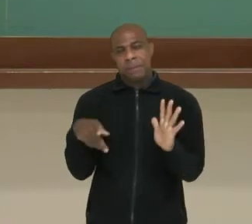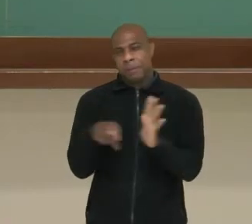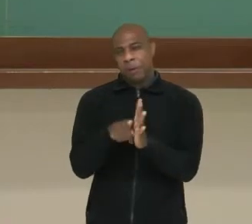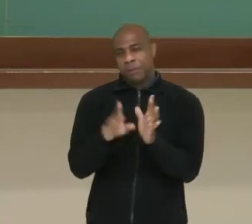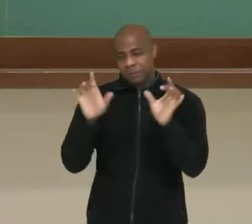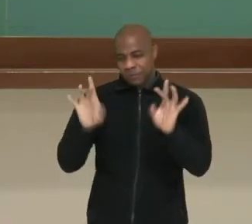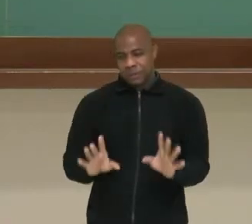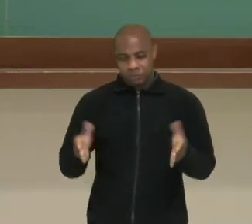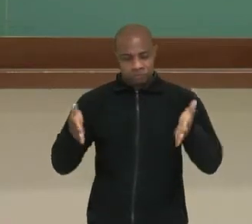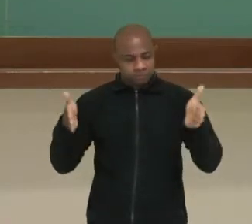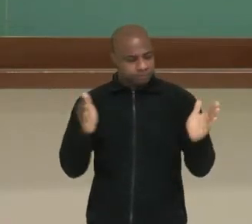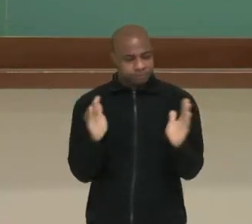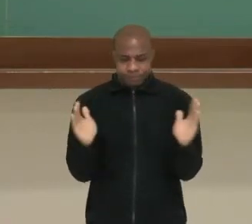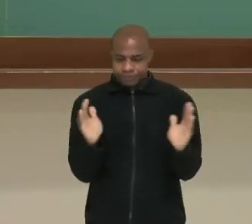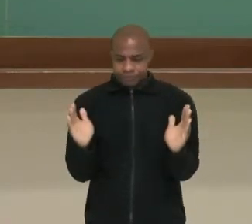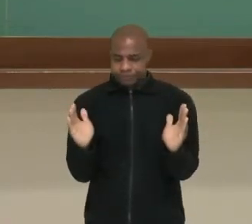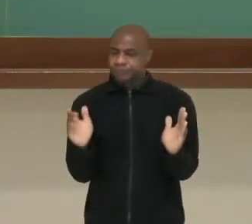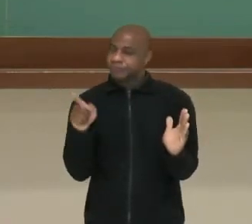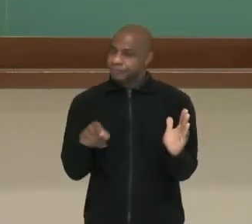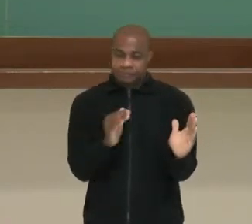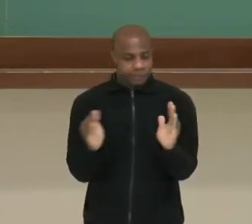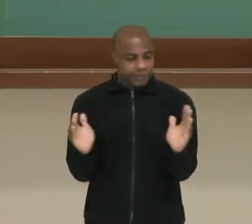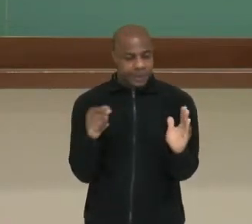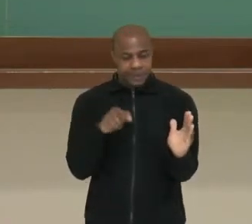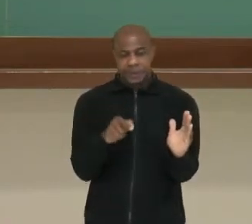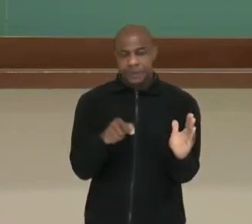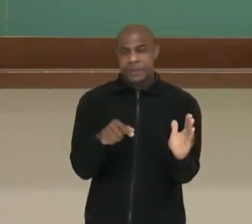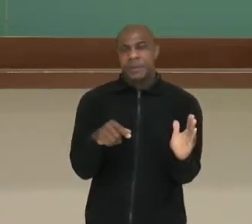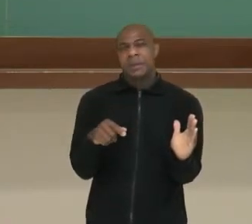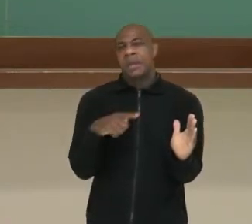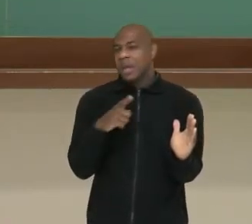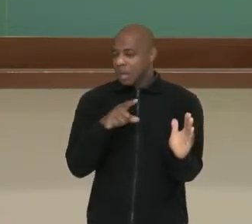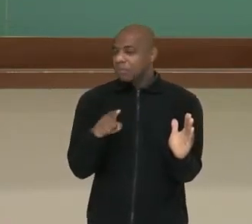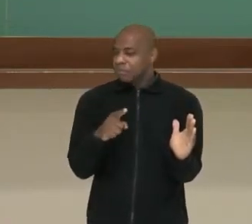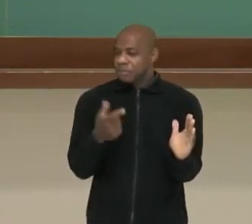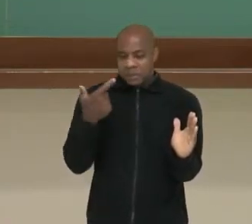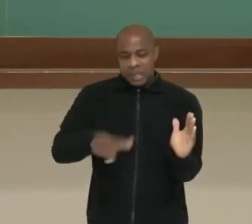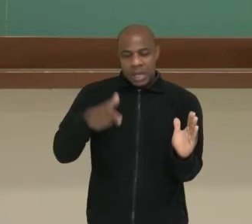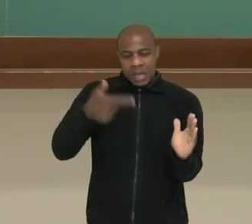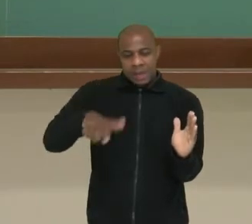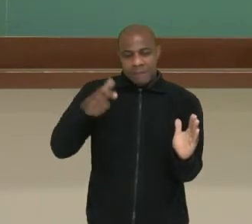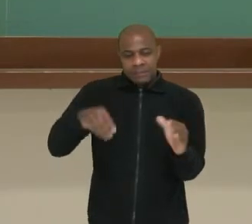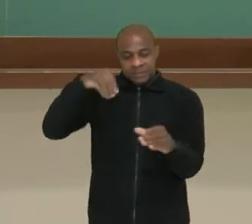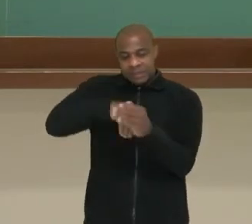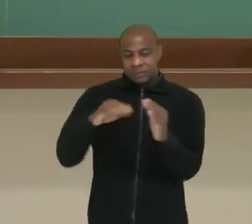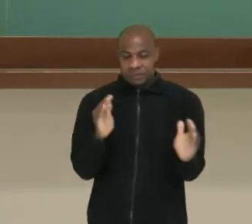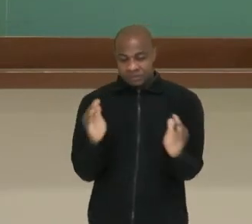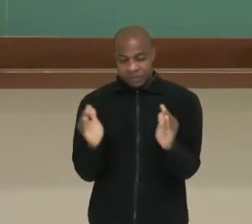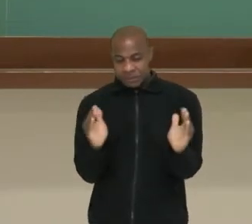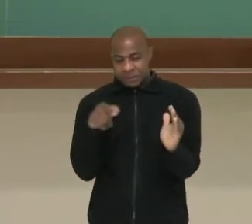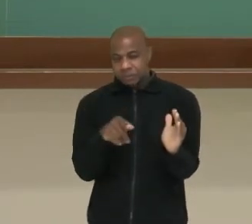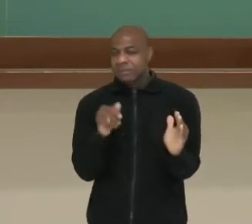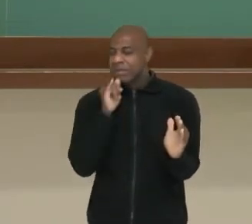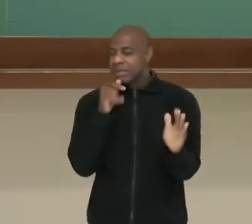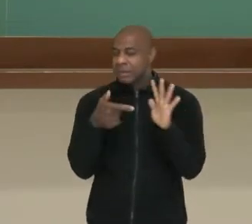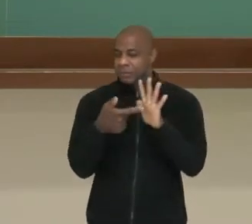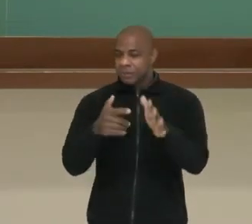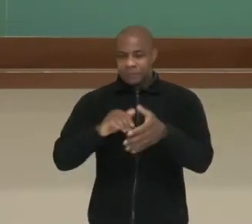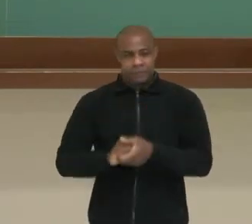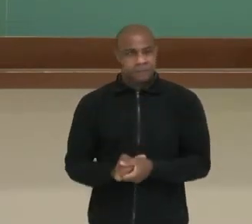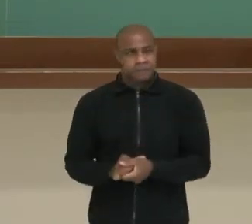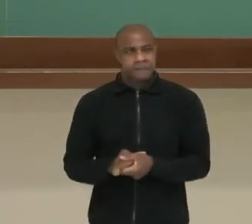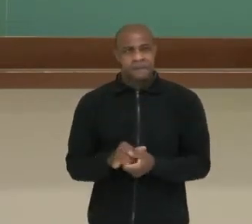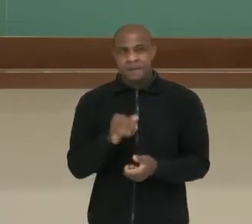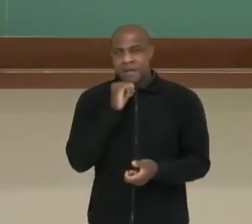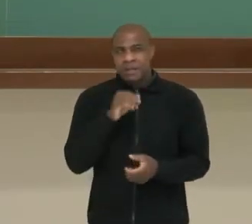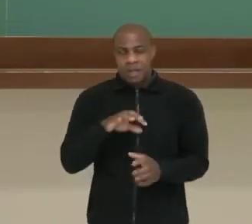especial. Ser periódico quer dizer que o fenômeno se repete ciclicamente. Por exemplo, a rotação